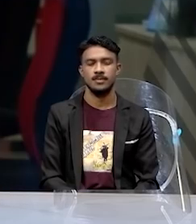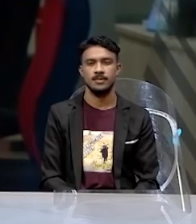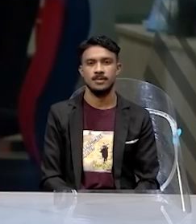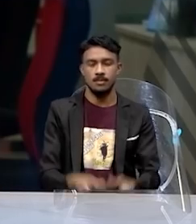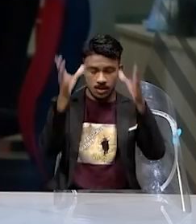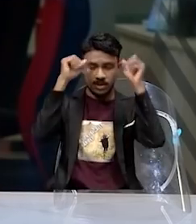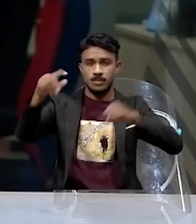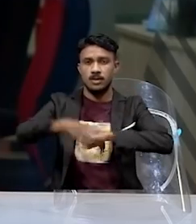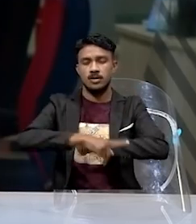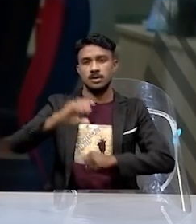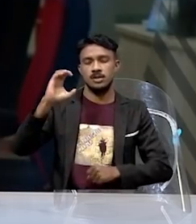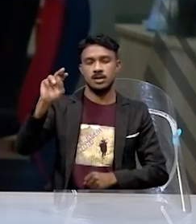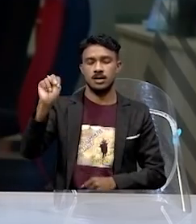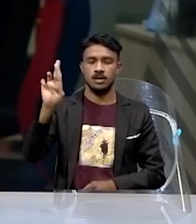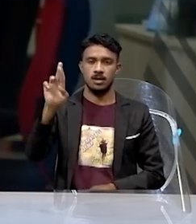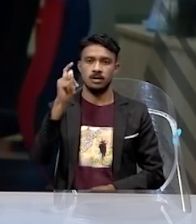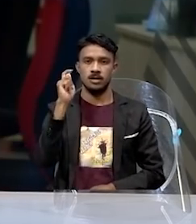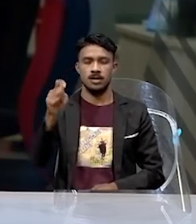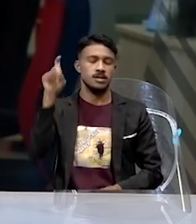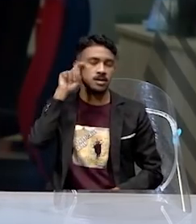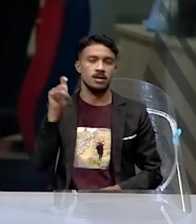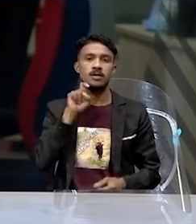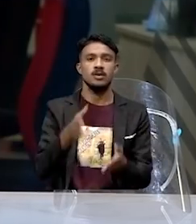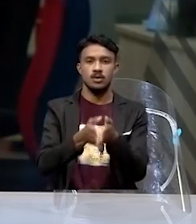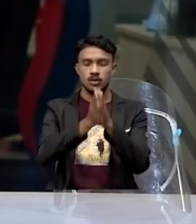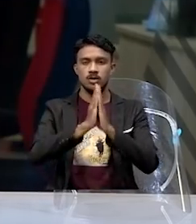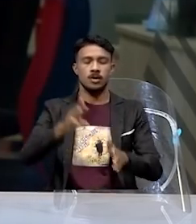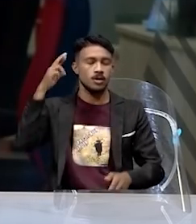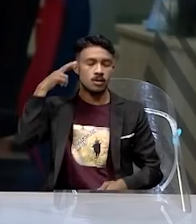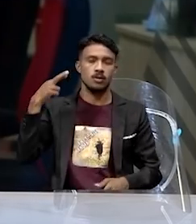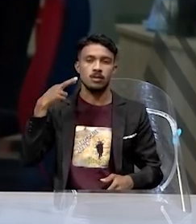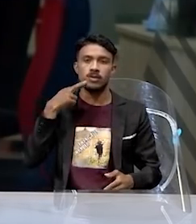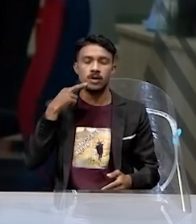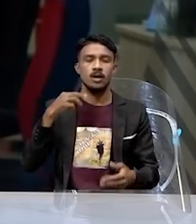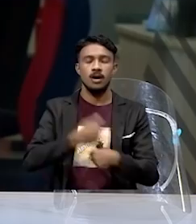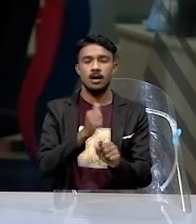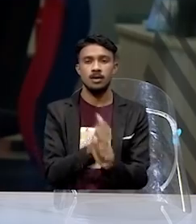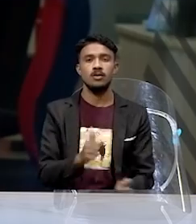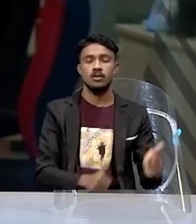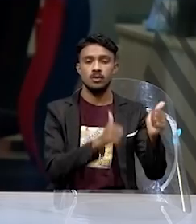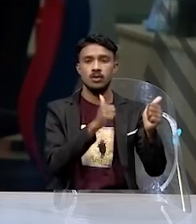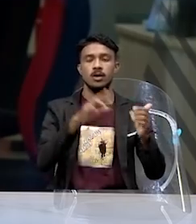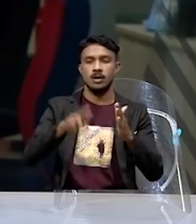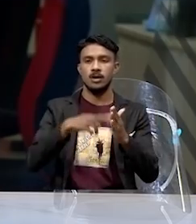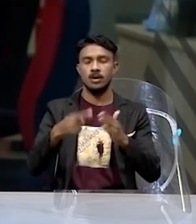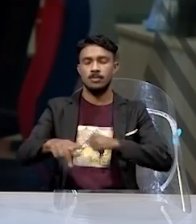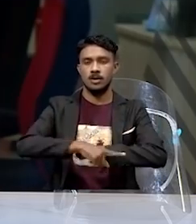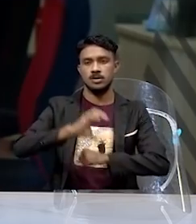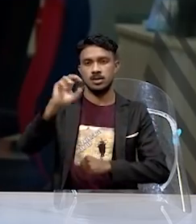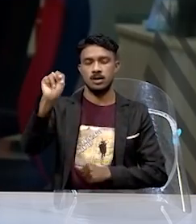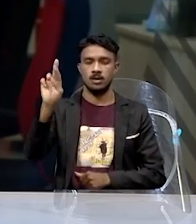presidente do partido CNRT, Kairala Sanana Gusmão, o subazuzera Mozorta, a cumprir requisito no partido CNRT, a